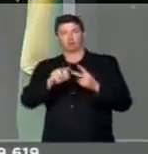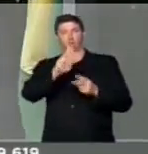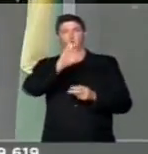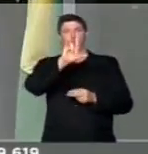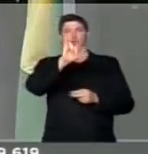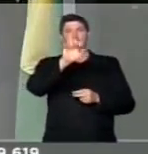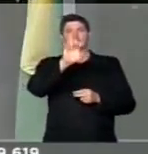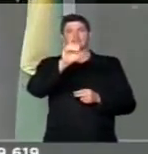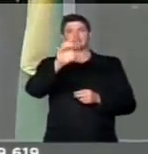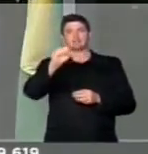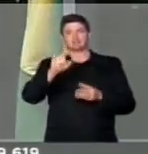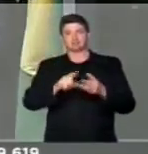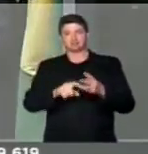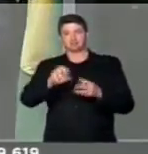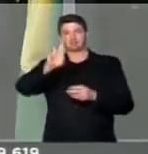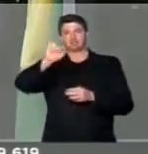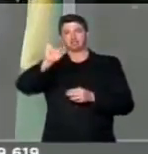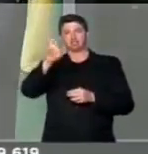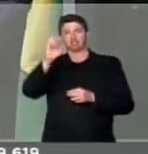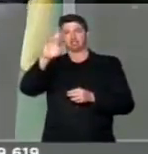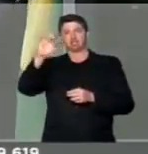Ulisses, José Richa,